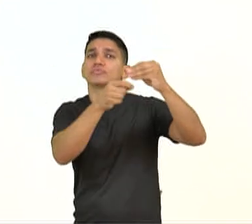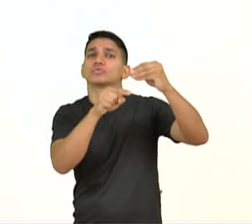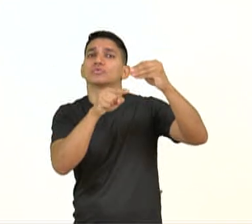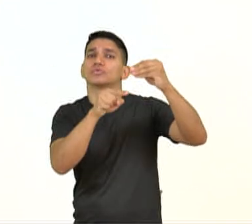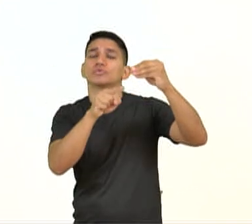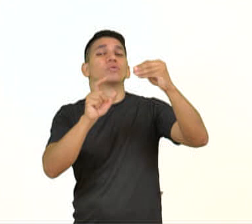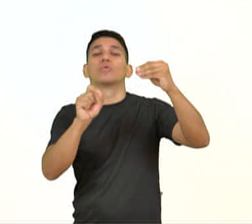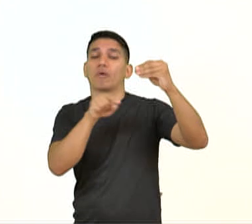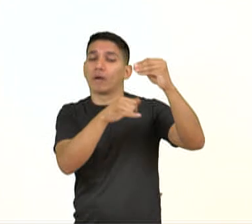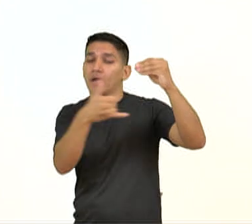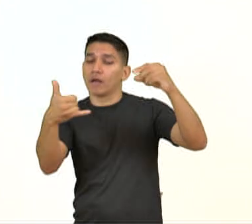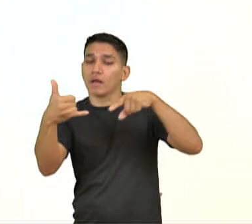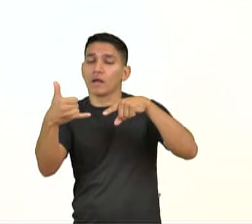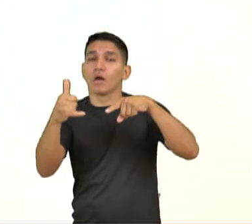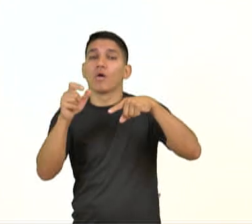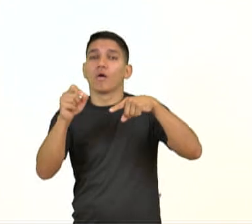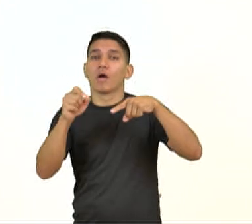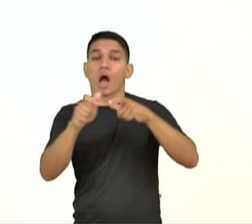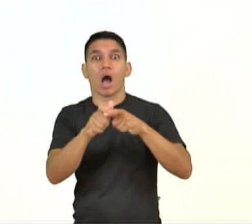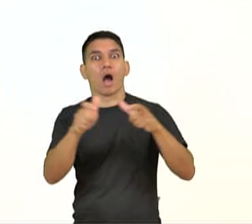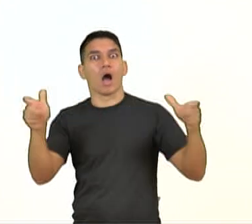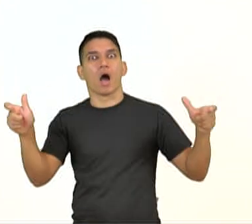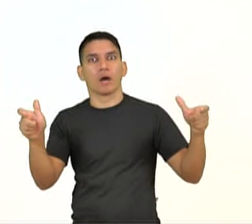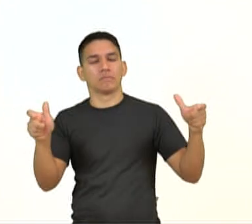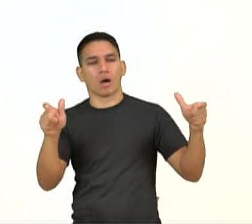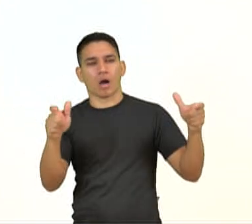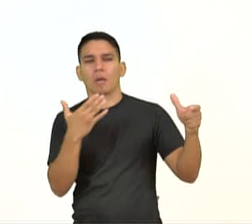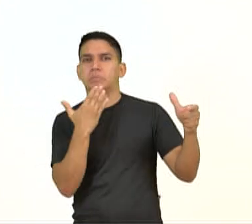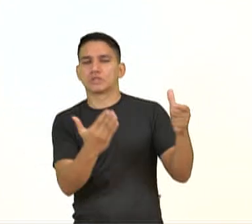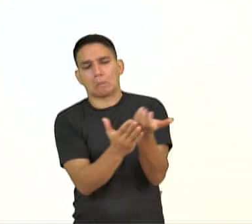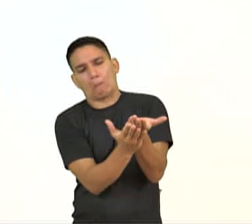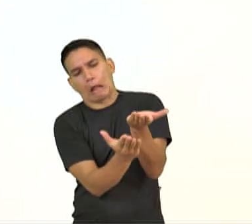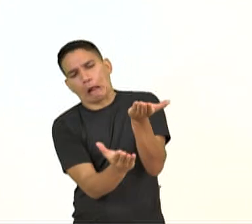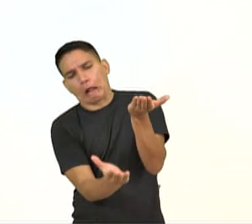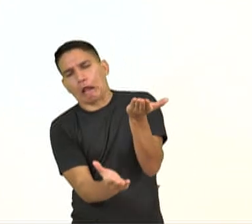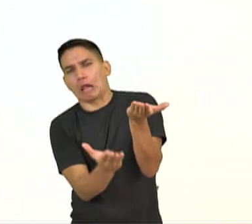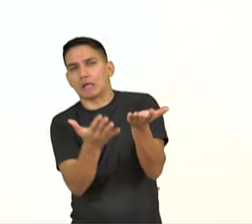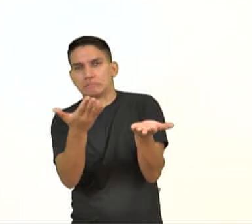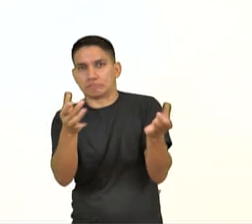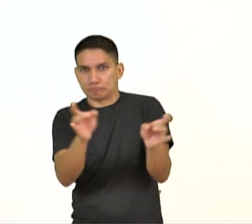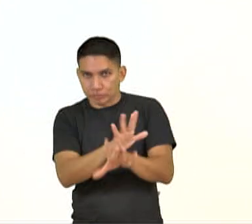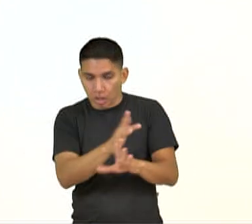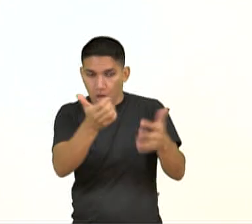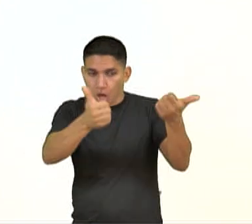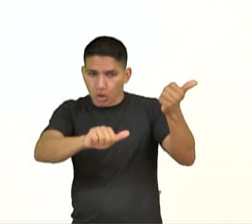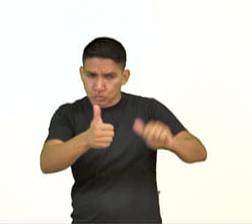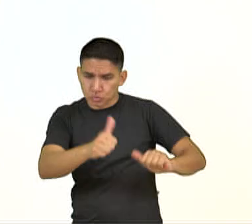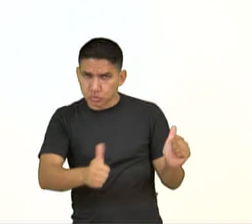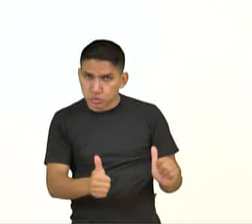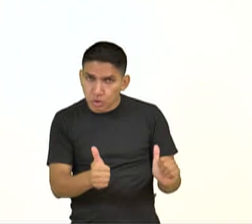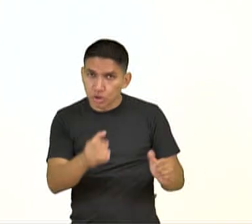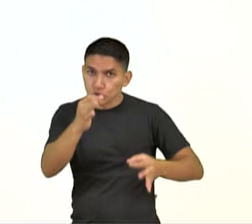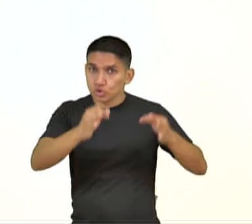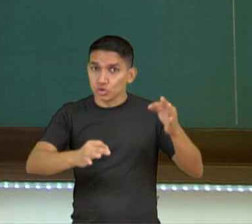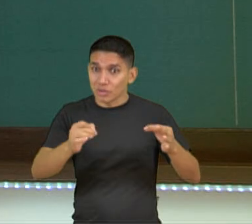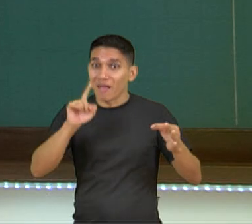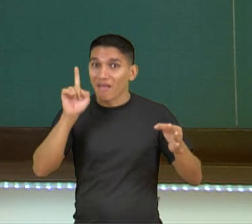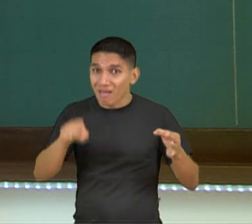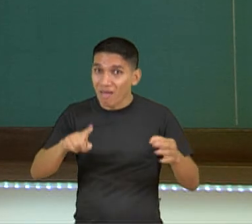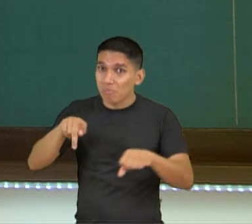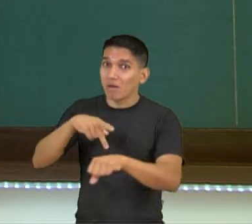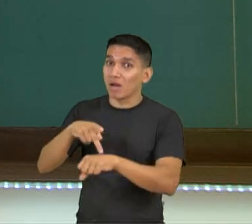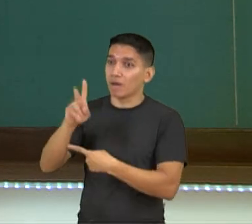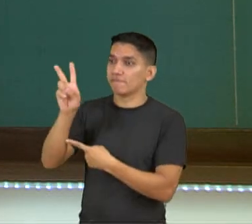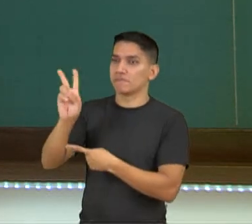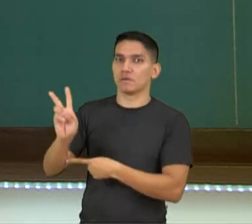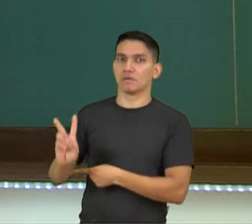título, a maior parte dos pedidos de refúgio concluídos pela Justiça serem de venezuelanos. Então, essas